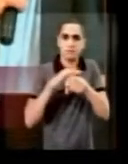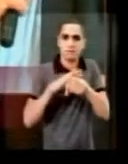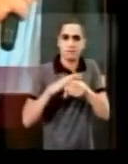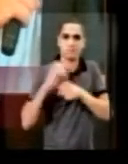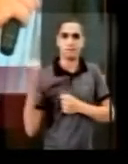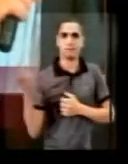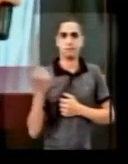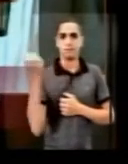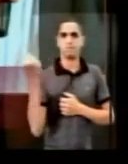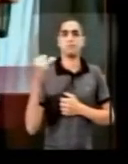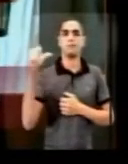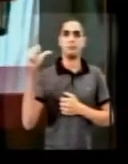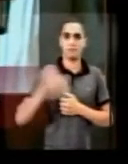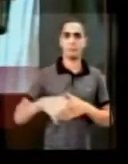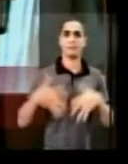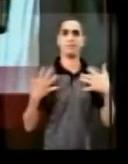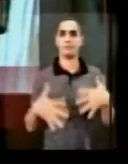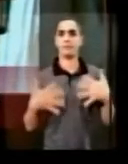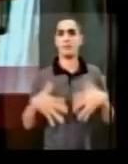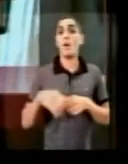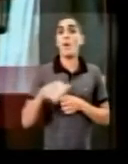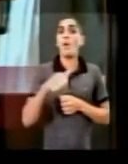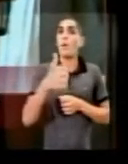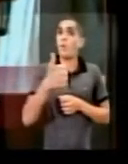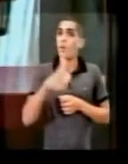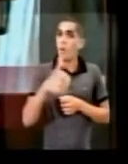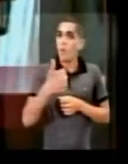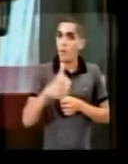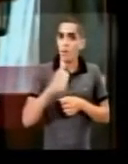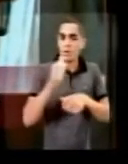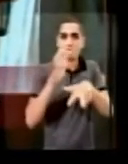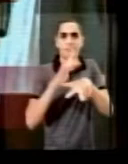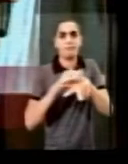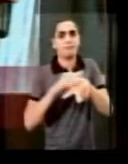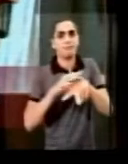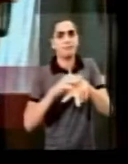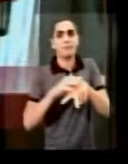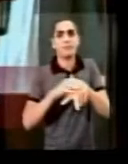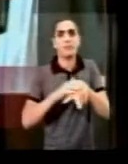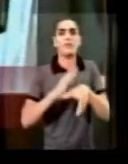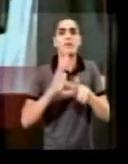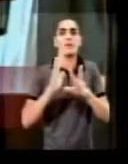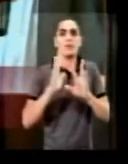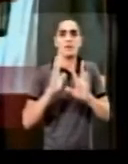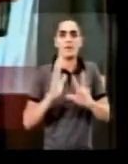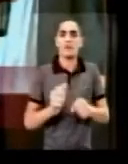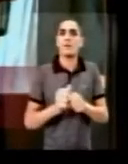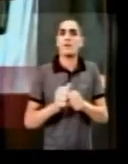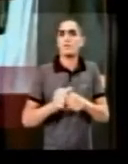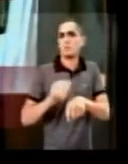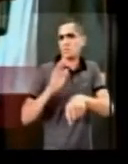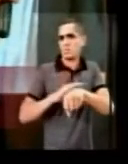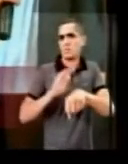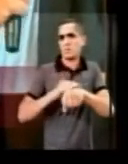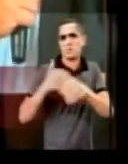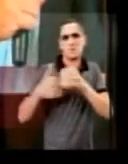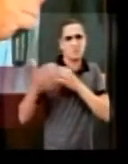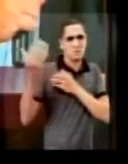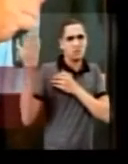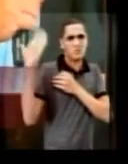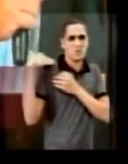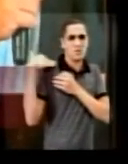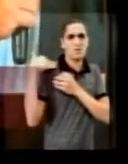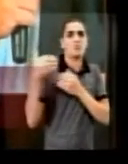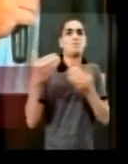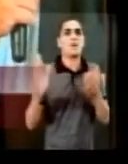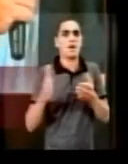aguda. 11 provavelmente sejam pacientes já com um tempo que muitos deles já se